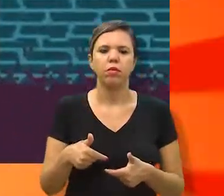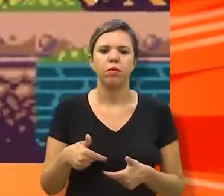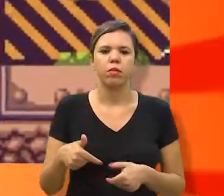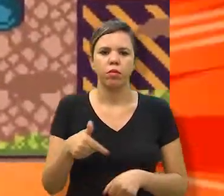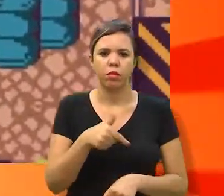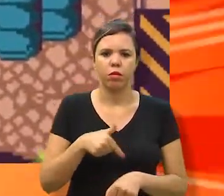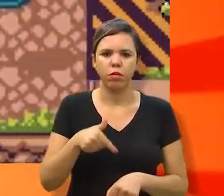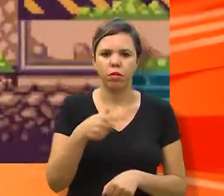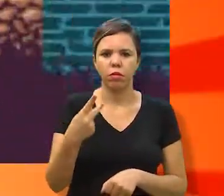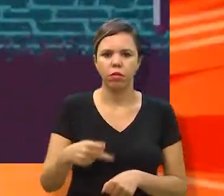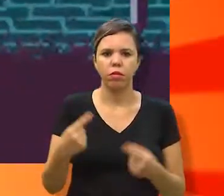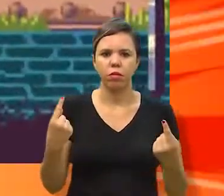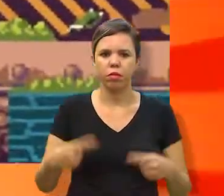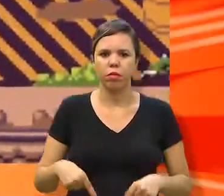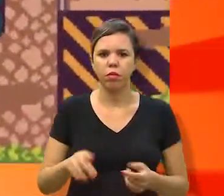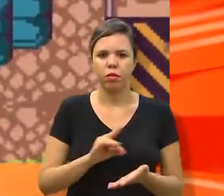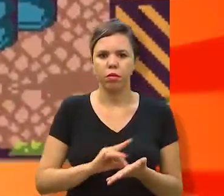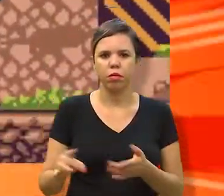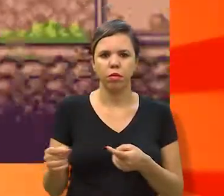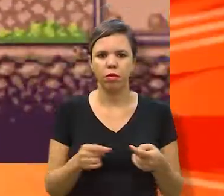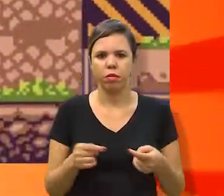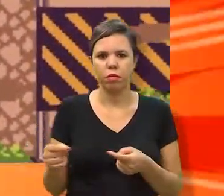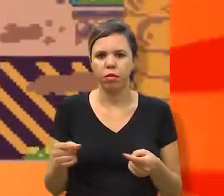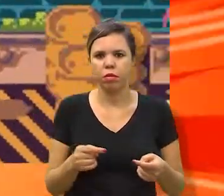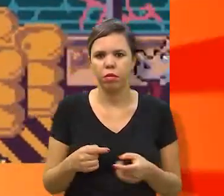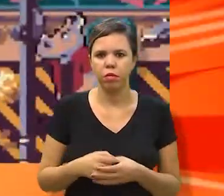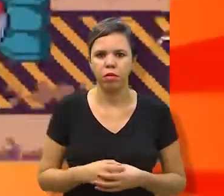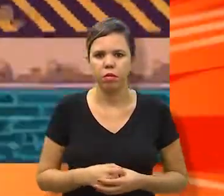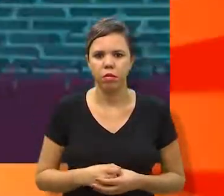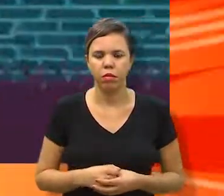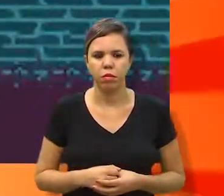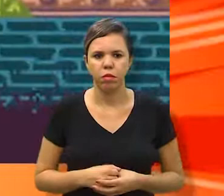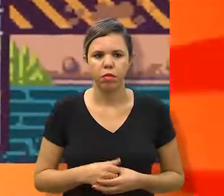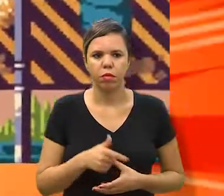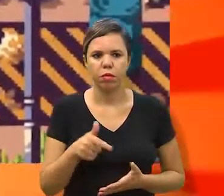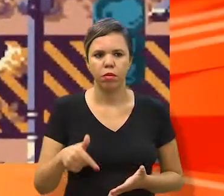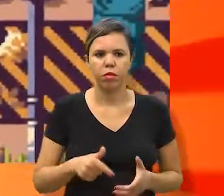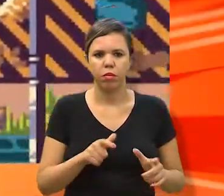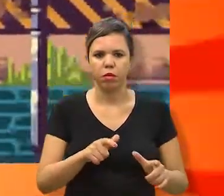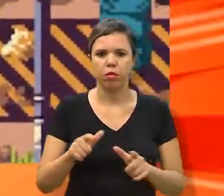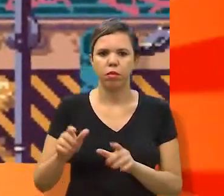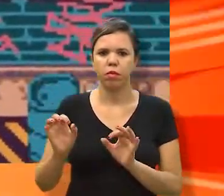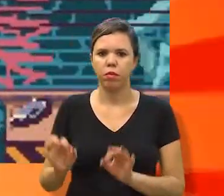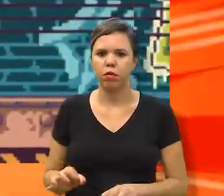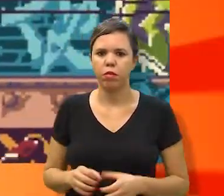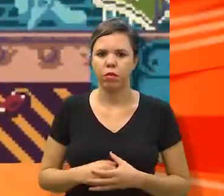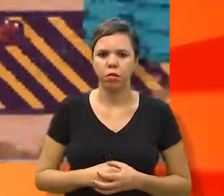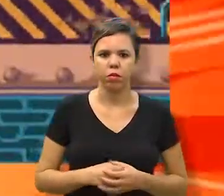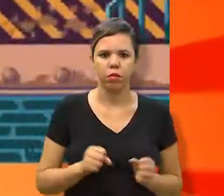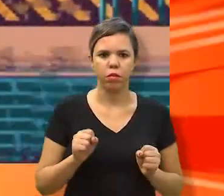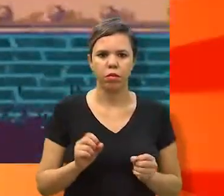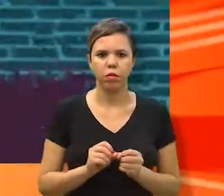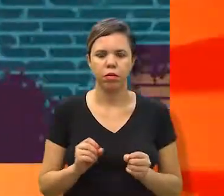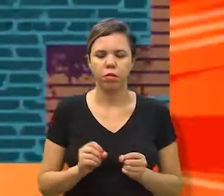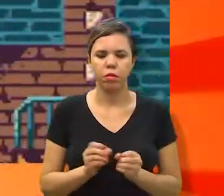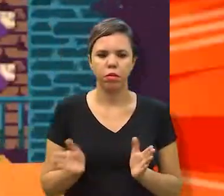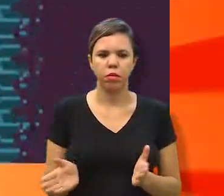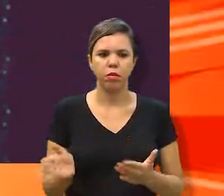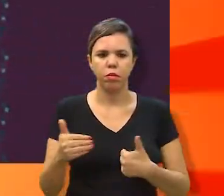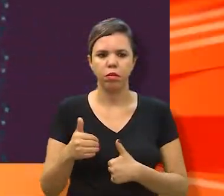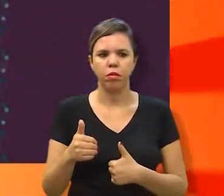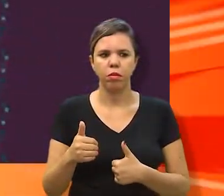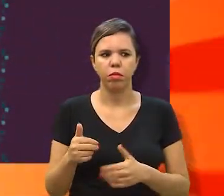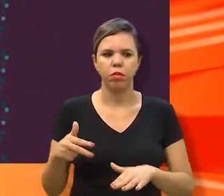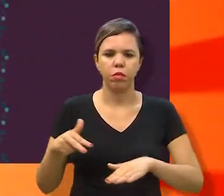spray dele contra os inimigos e tal, e ele atirando nos locais corretos, ele pode fazer uma caixa, pode